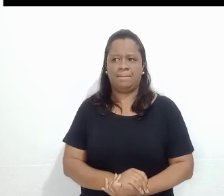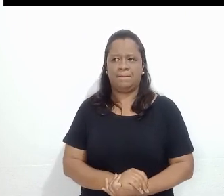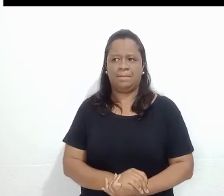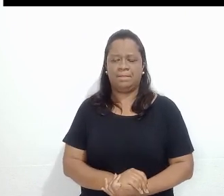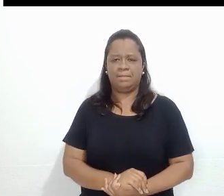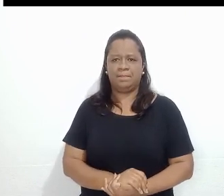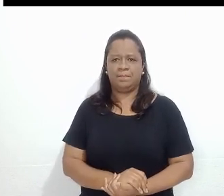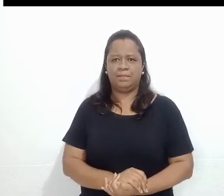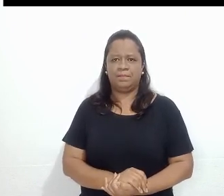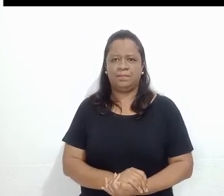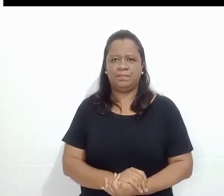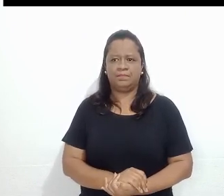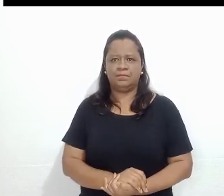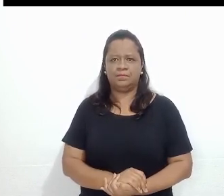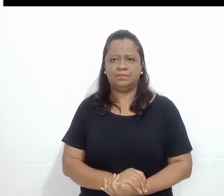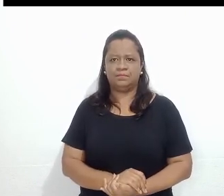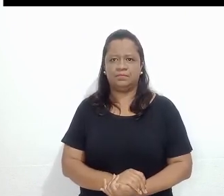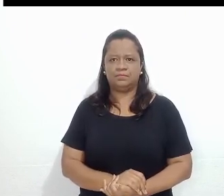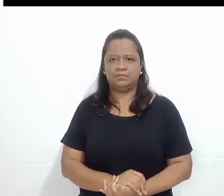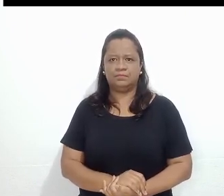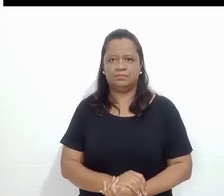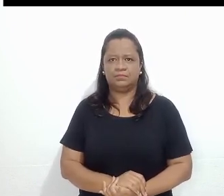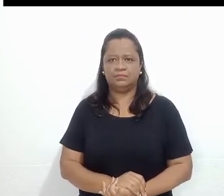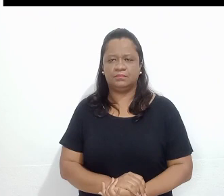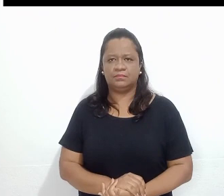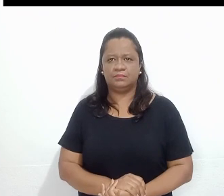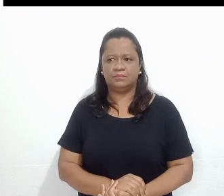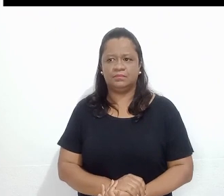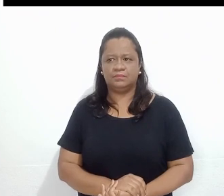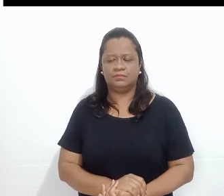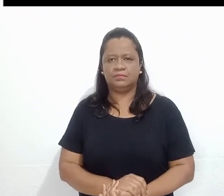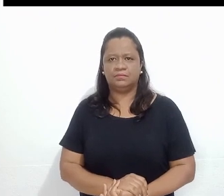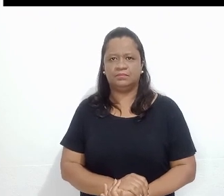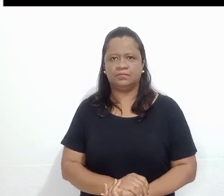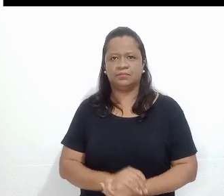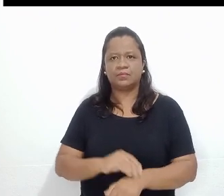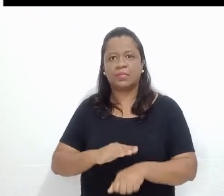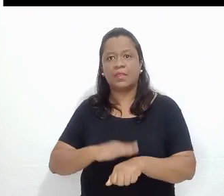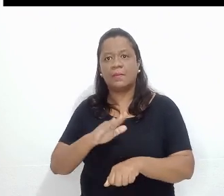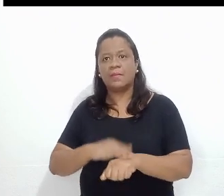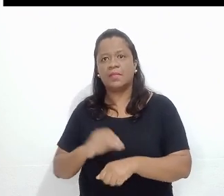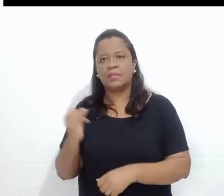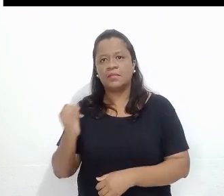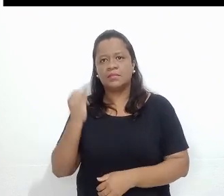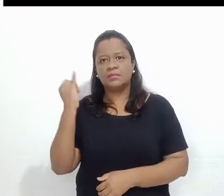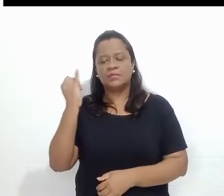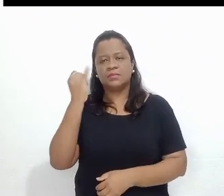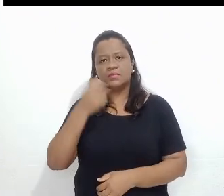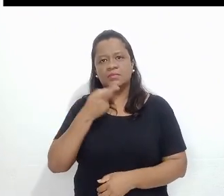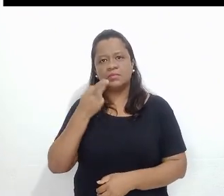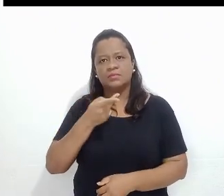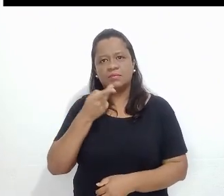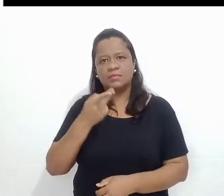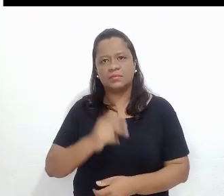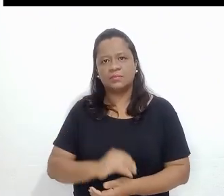O que mais aqui importante para a gente falar? Tá? Está aqui na 13,